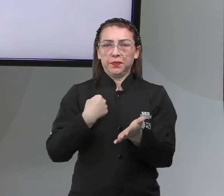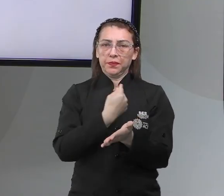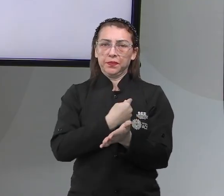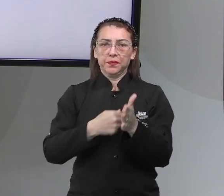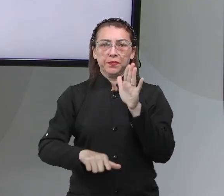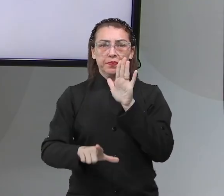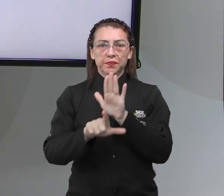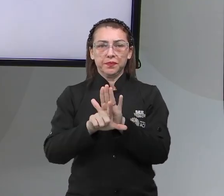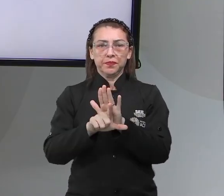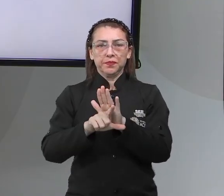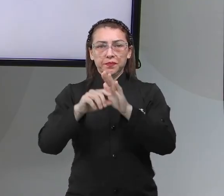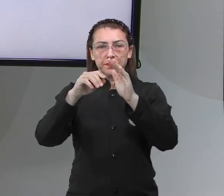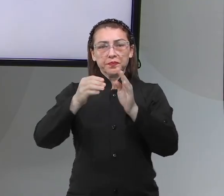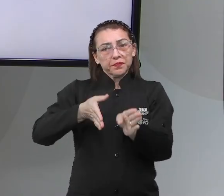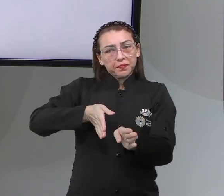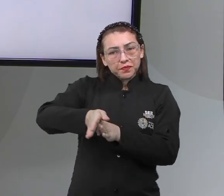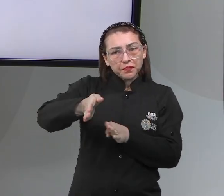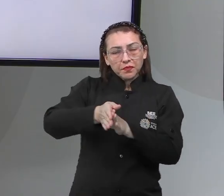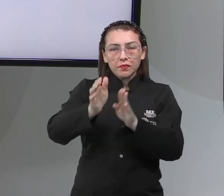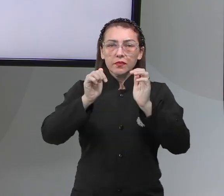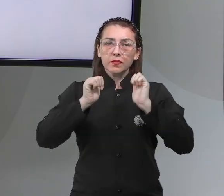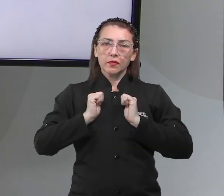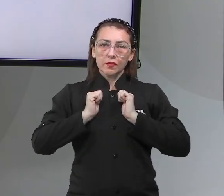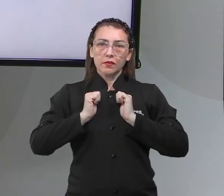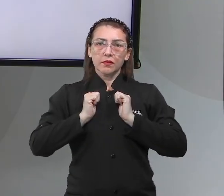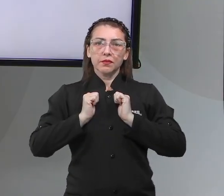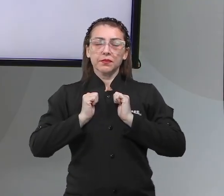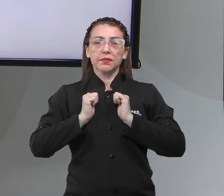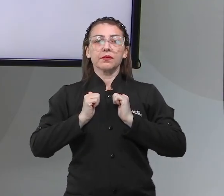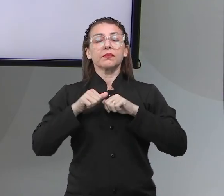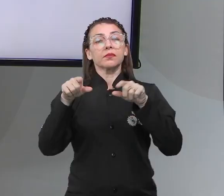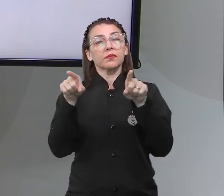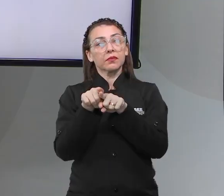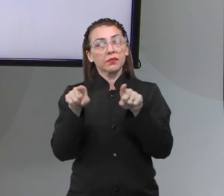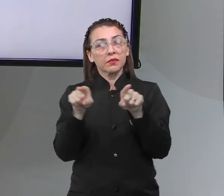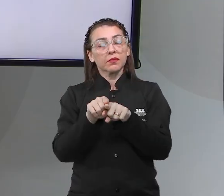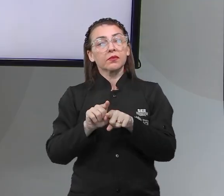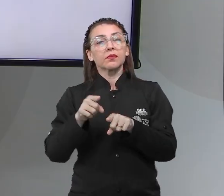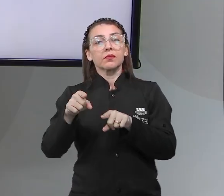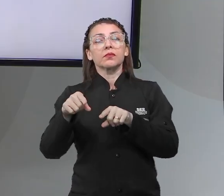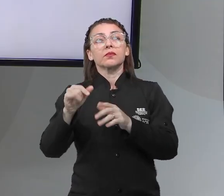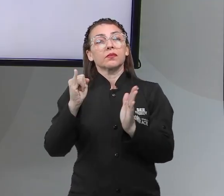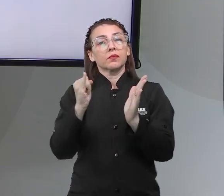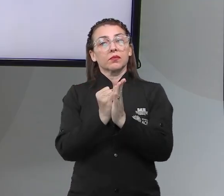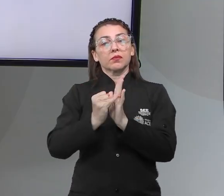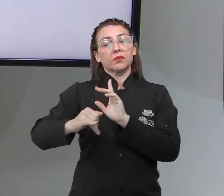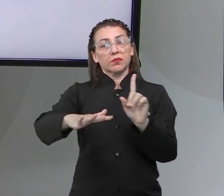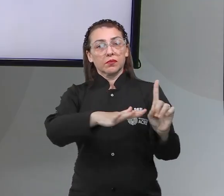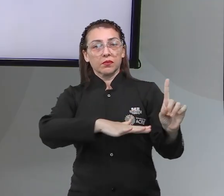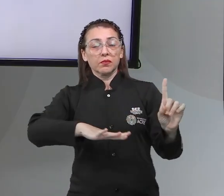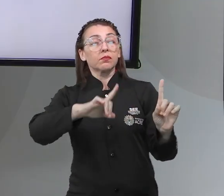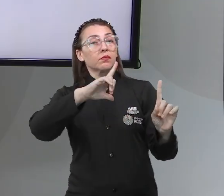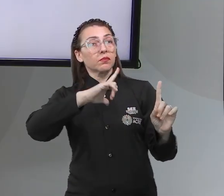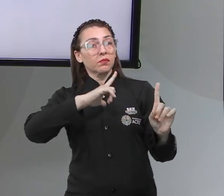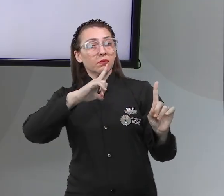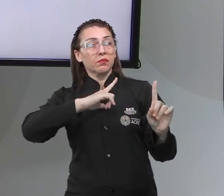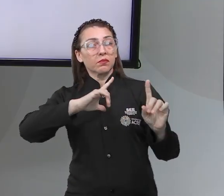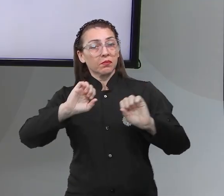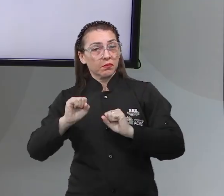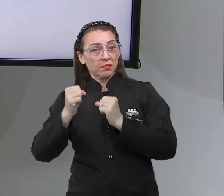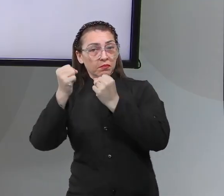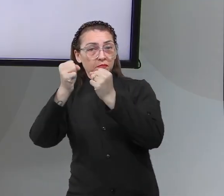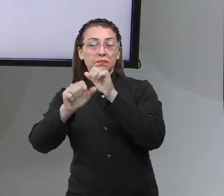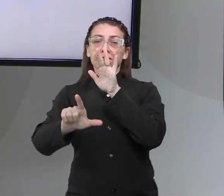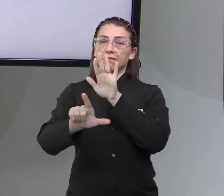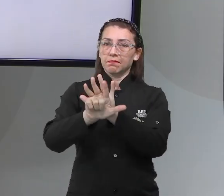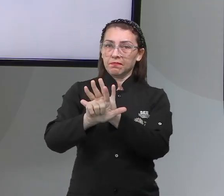que condiciona os nossos comportamentos. Nenhuma outra instituição social possui o poder